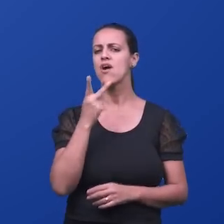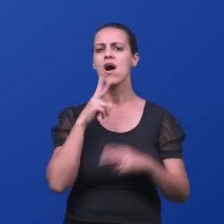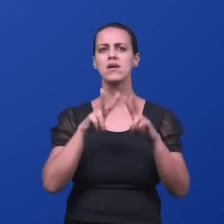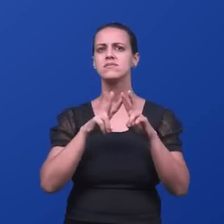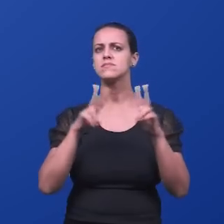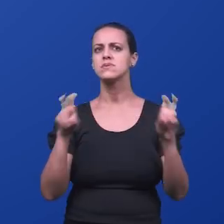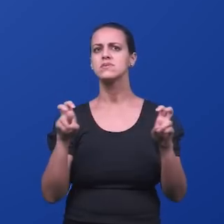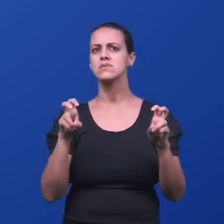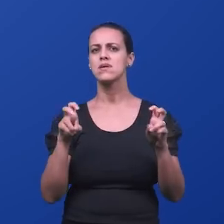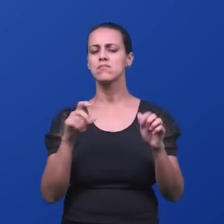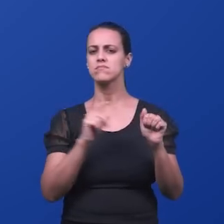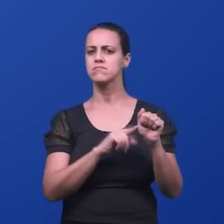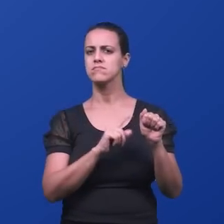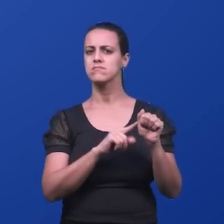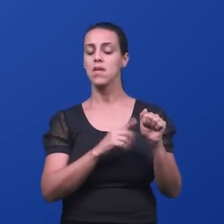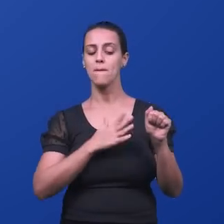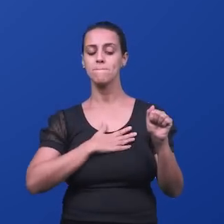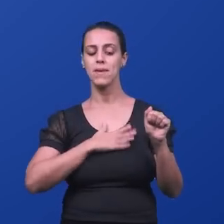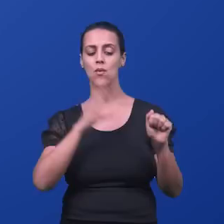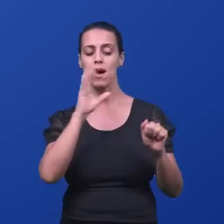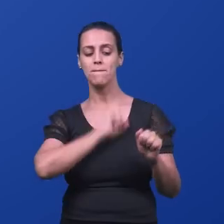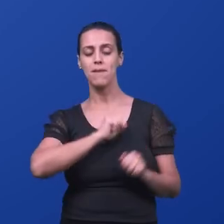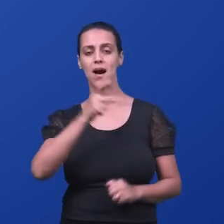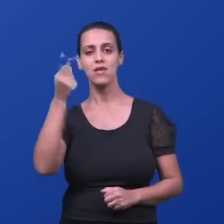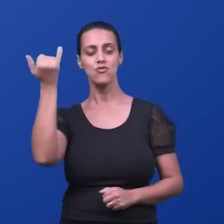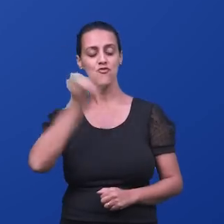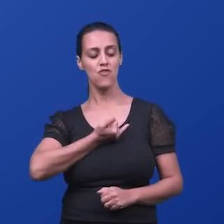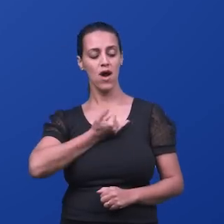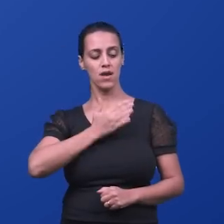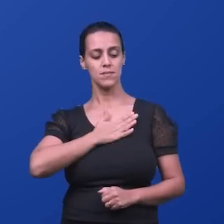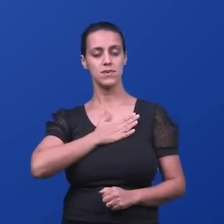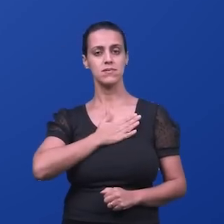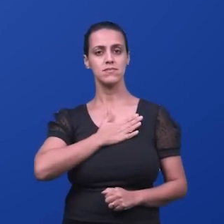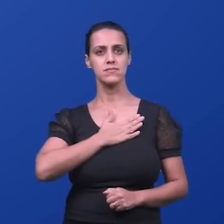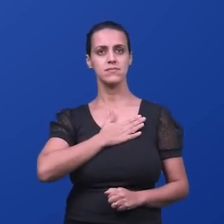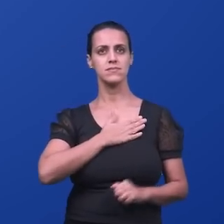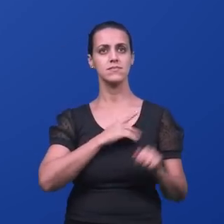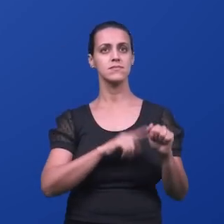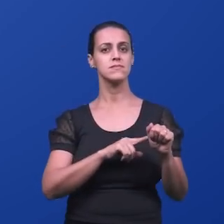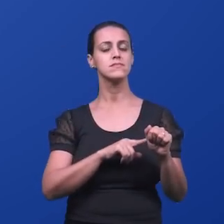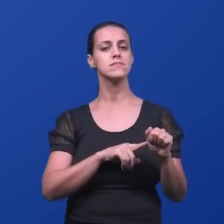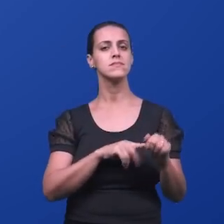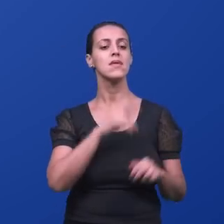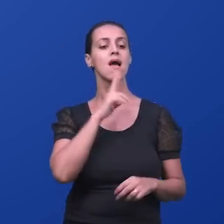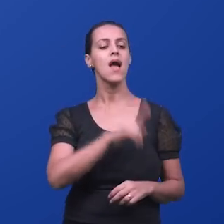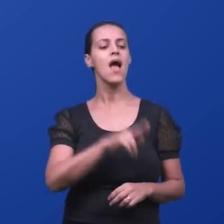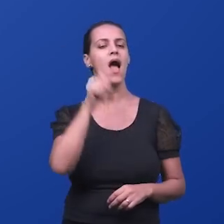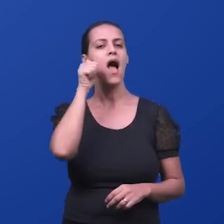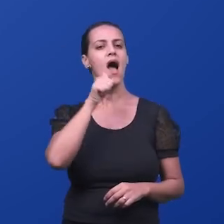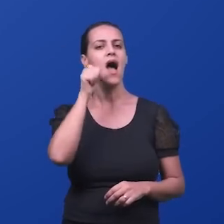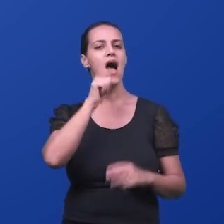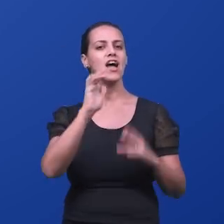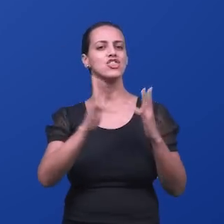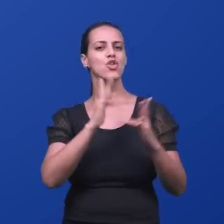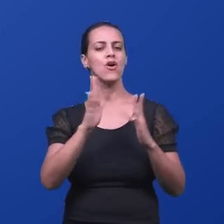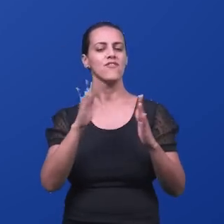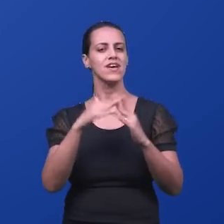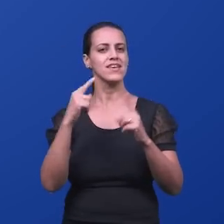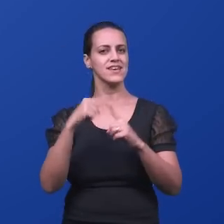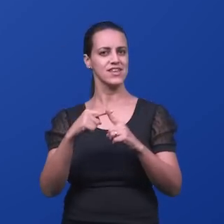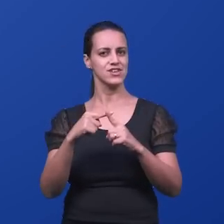seguintes expressões? A. O meu amado fala e me diz. A noiva, que é a